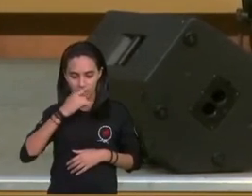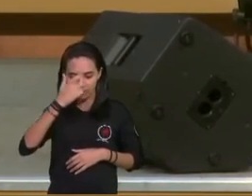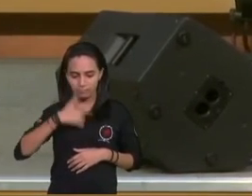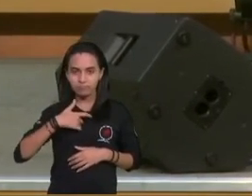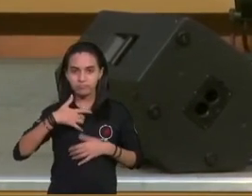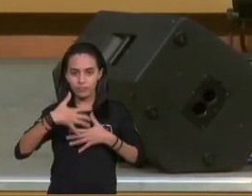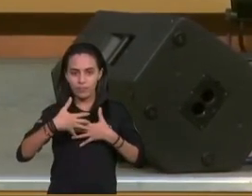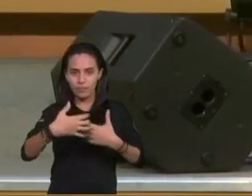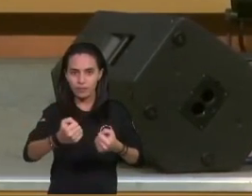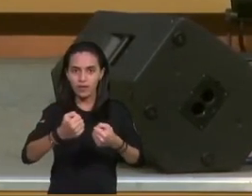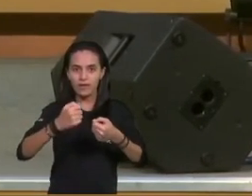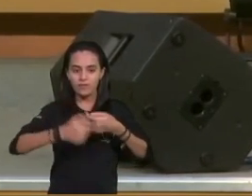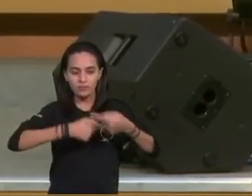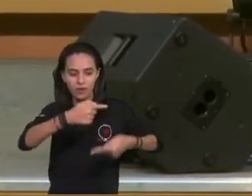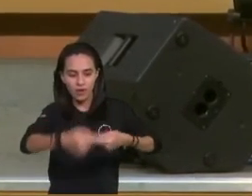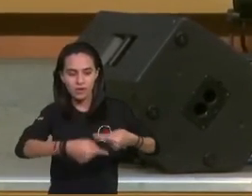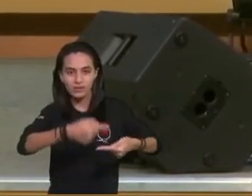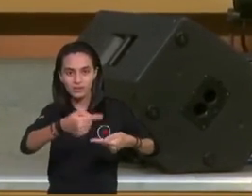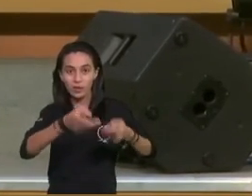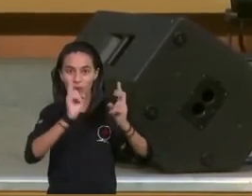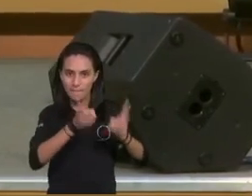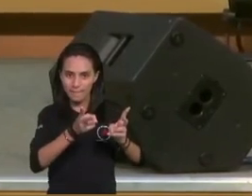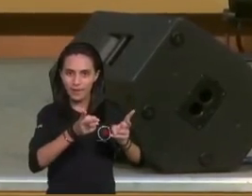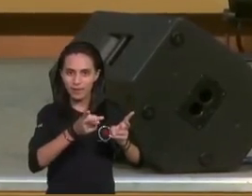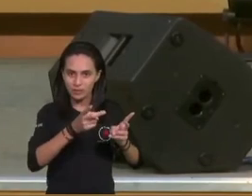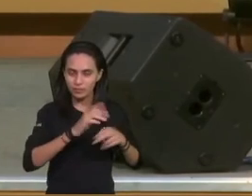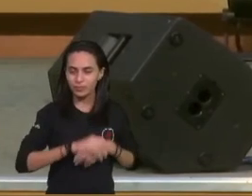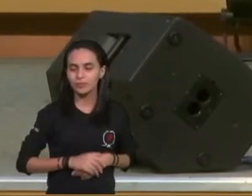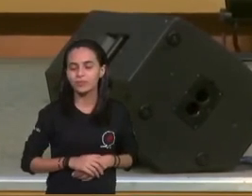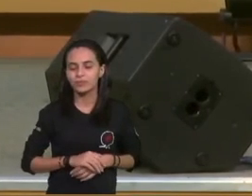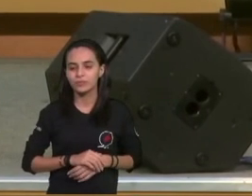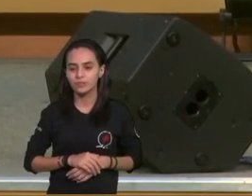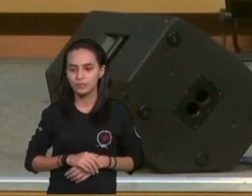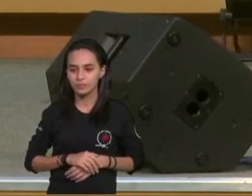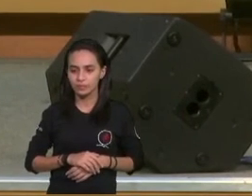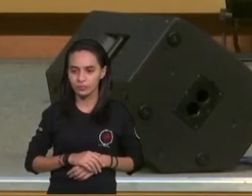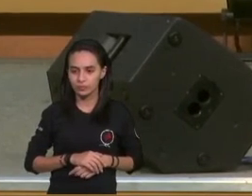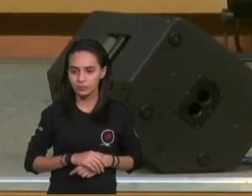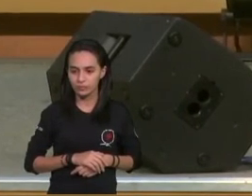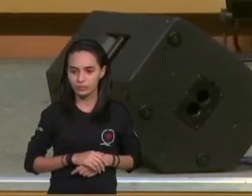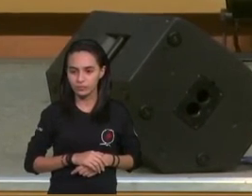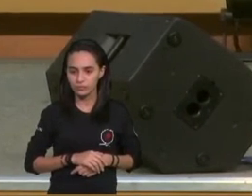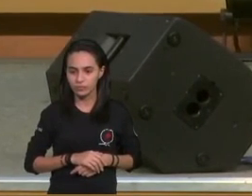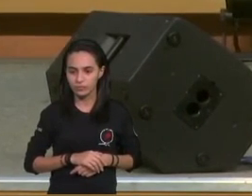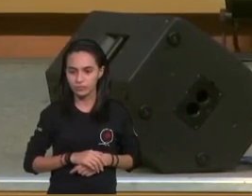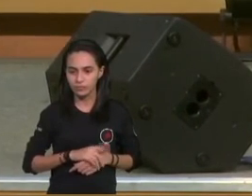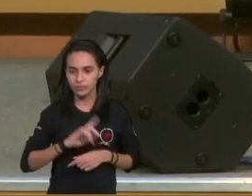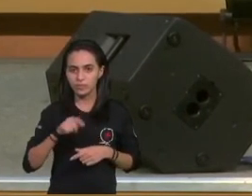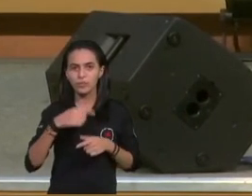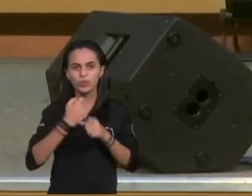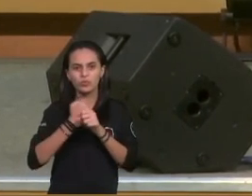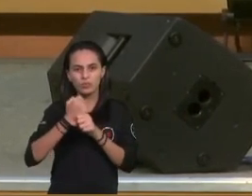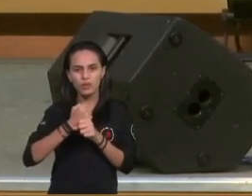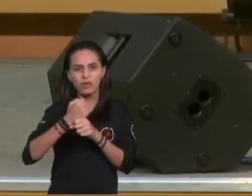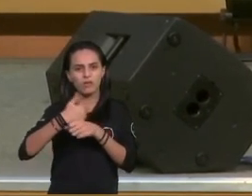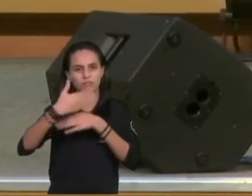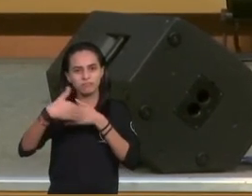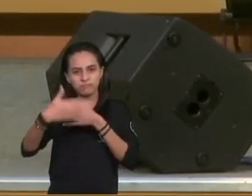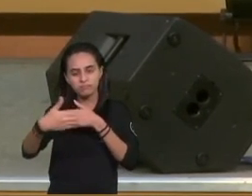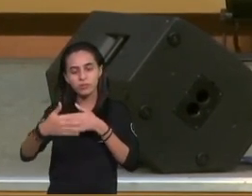futuras da mesma espécie e depois né e passando-se os anos